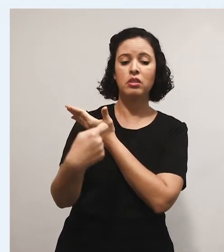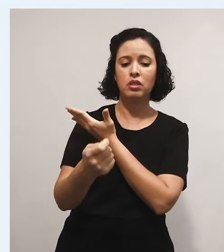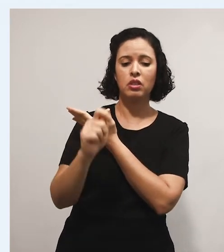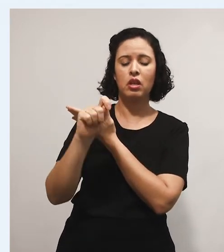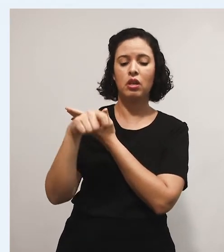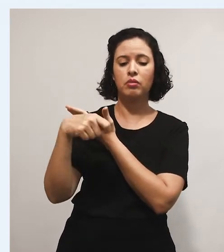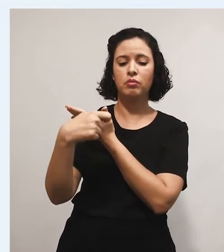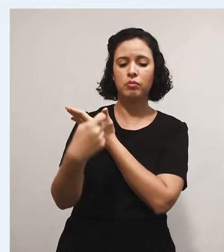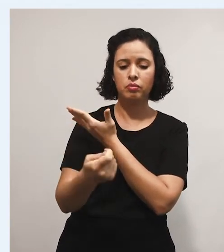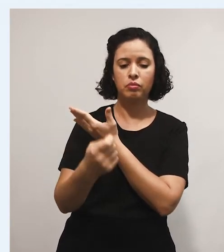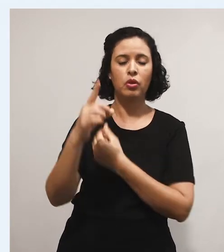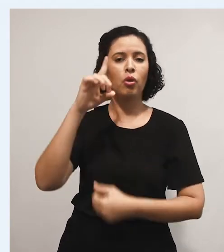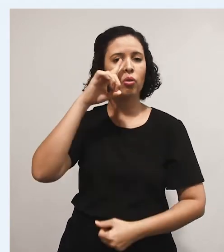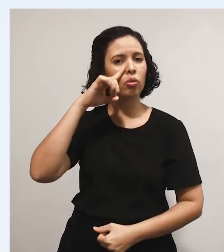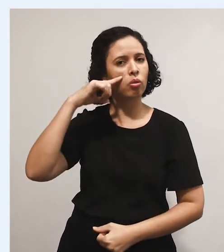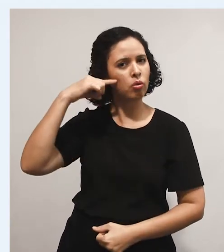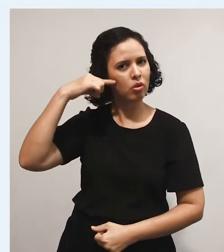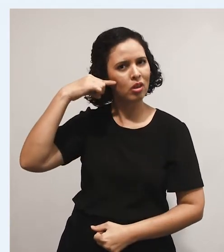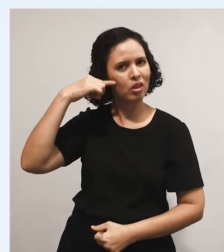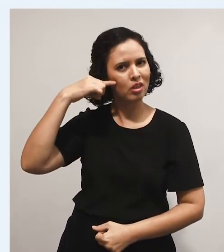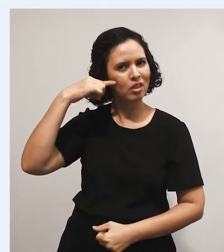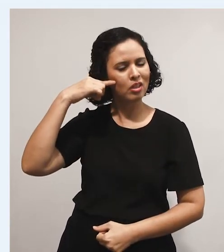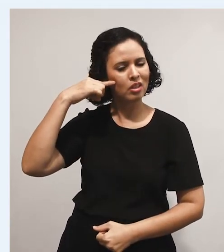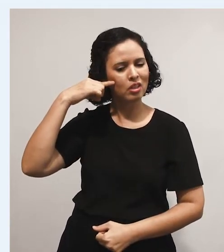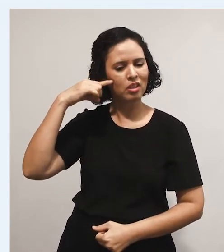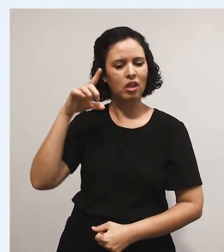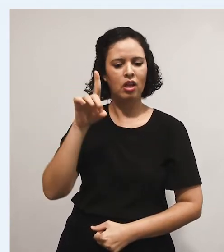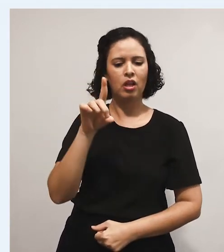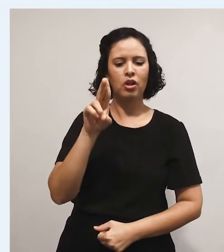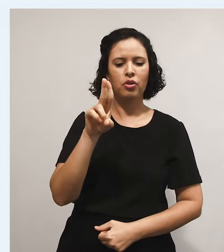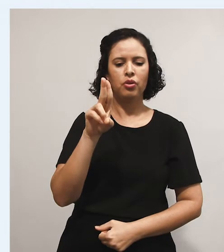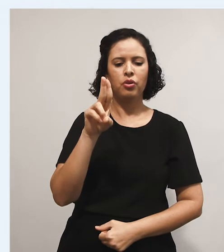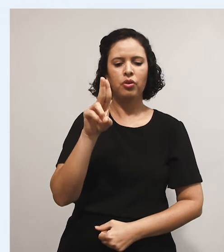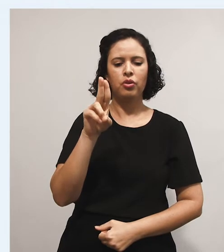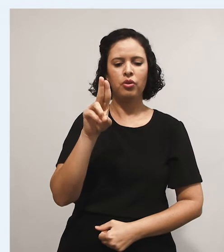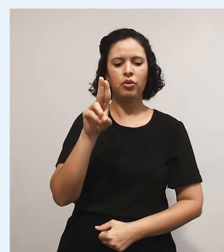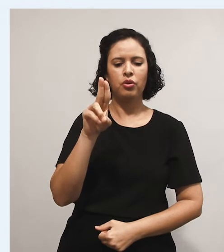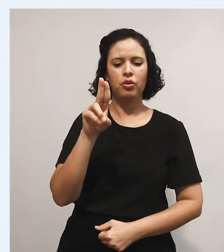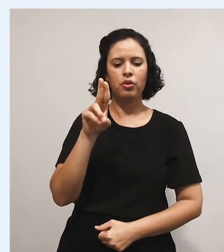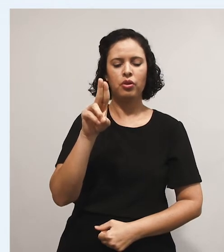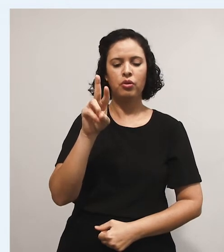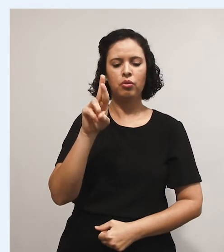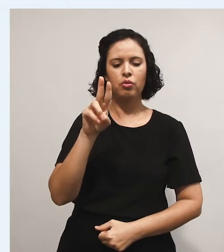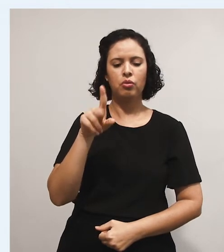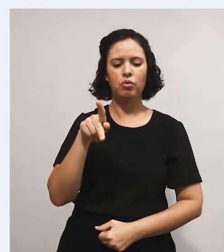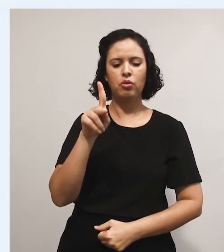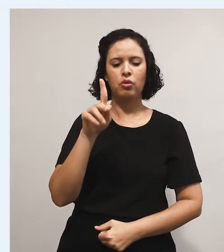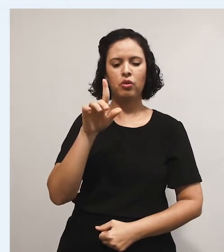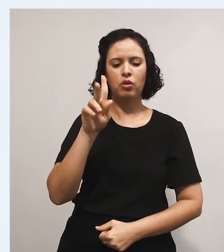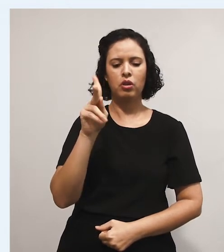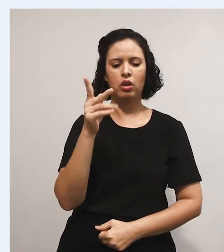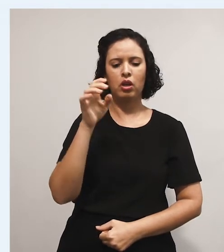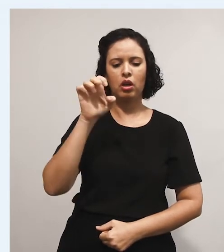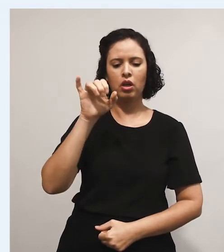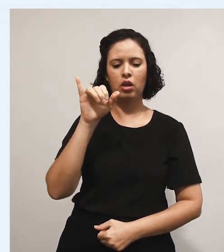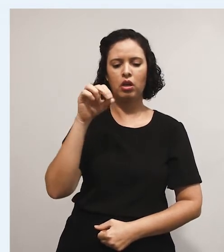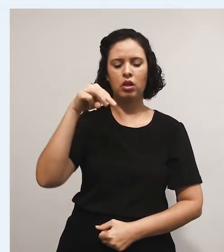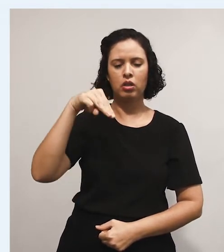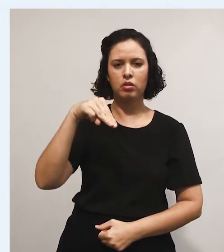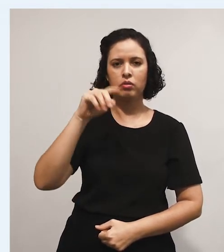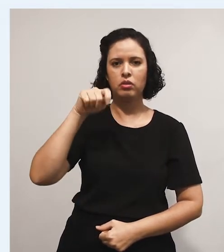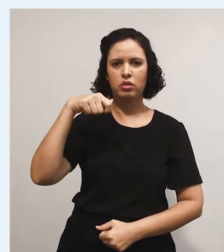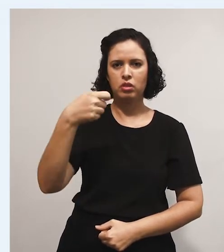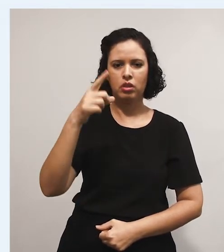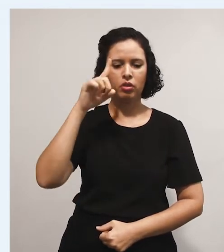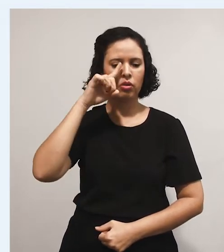é considerado, na verdade, o principal fundador da sociologia. É o Durkheim quem inicia a sociologia,